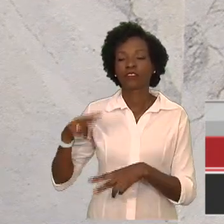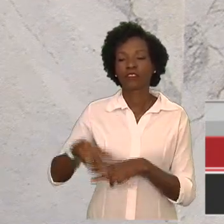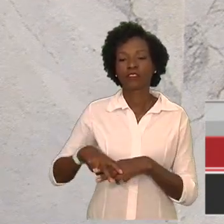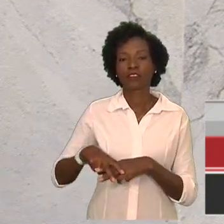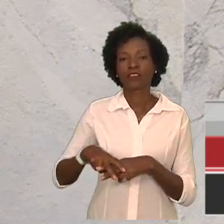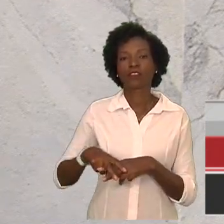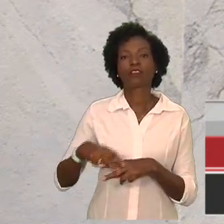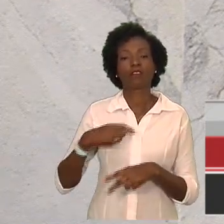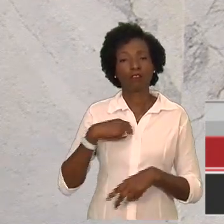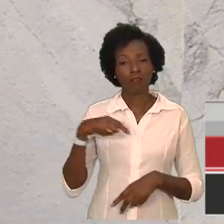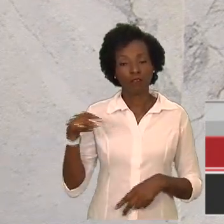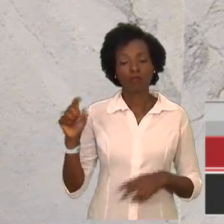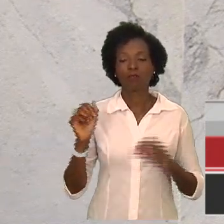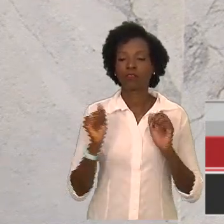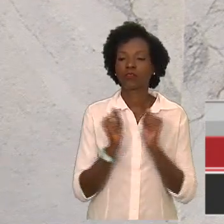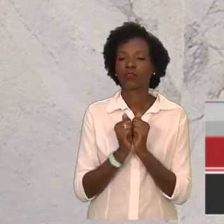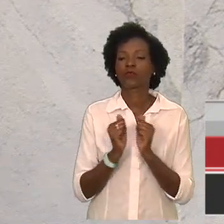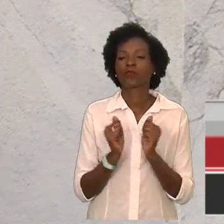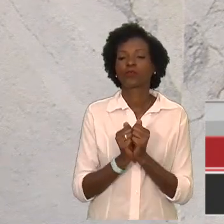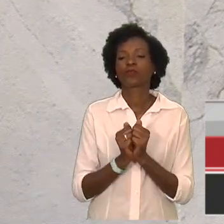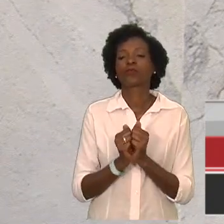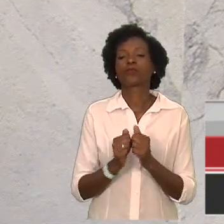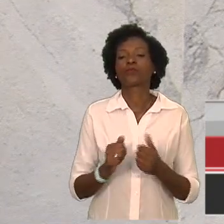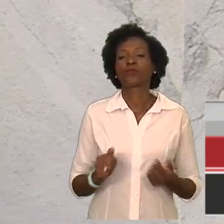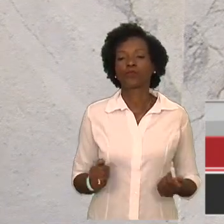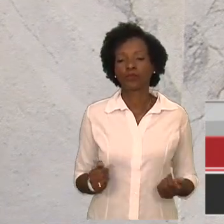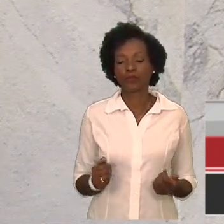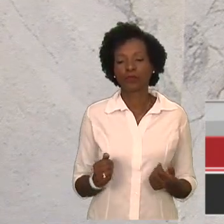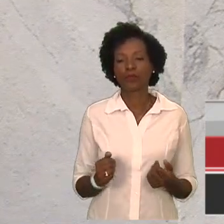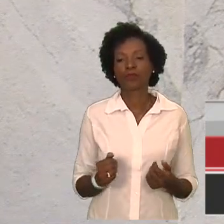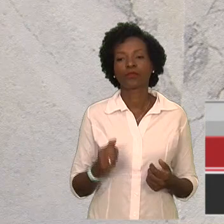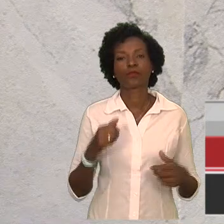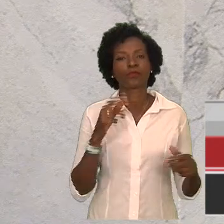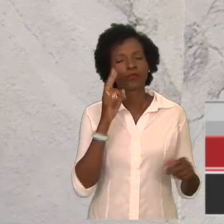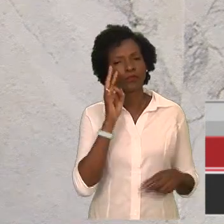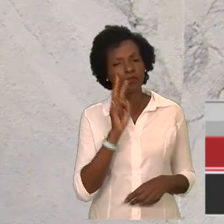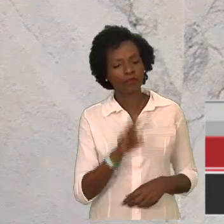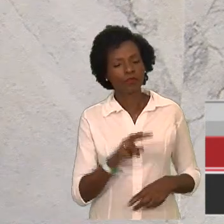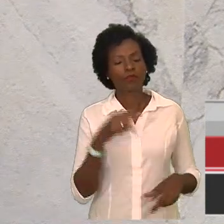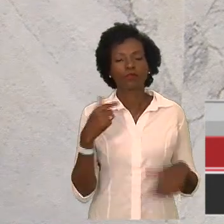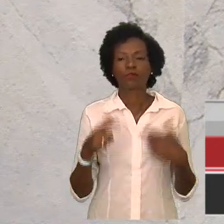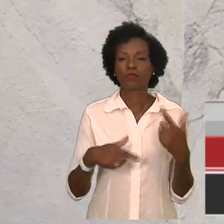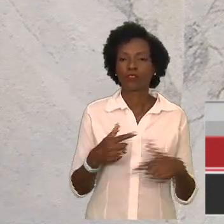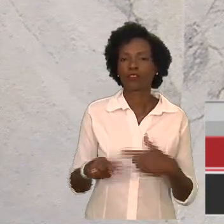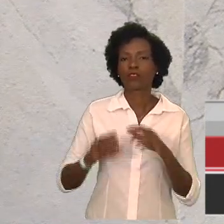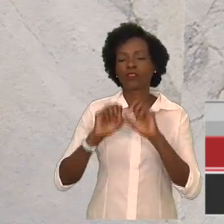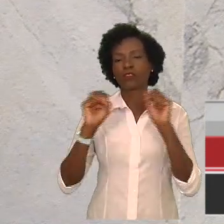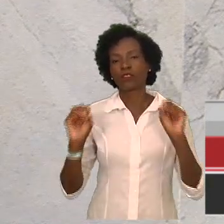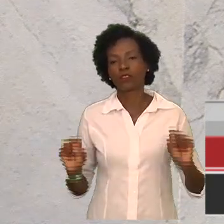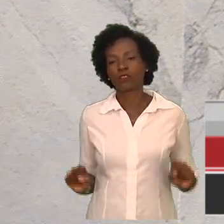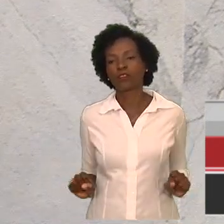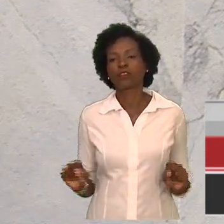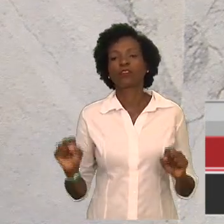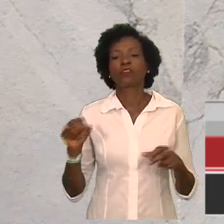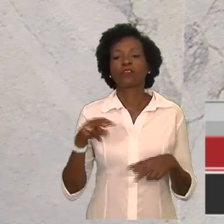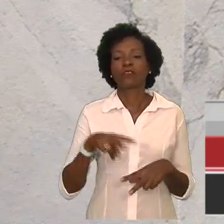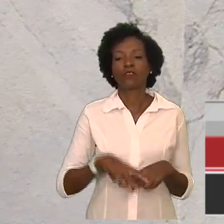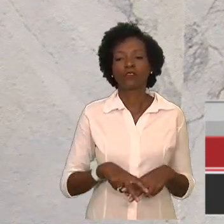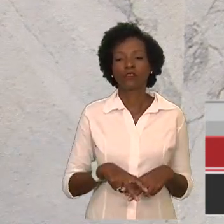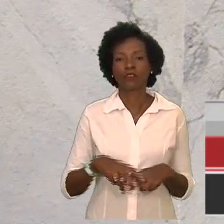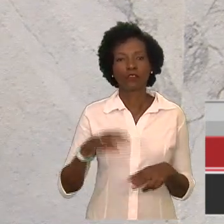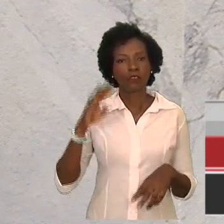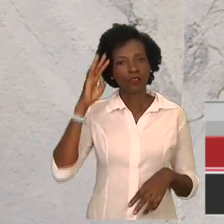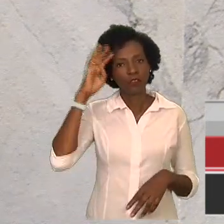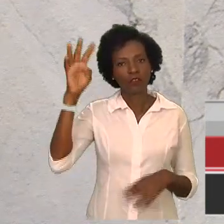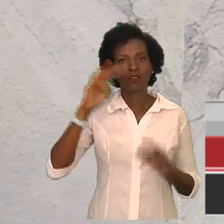xiv acompanhado na verdade acompanhando os trabalhadores do sistema prisional sobretudo o